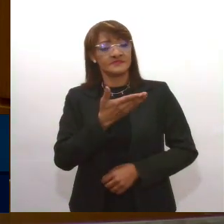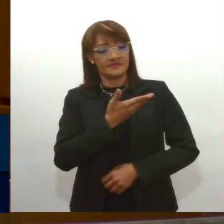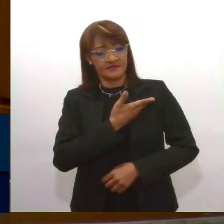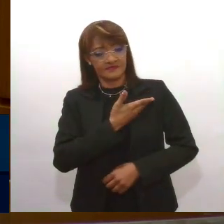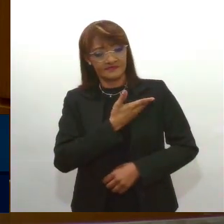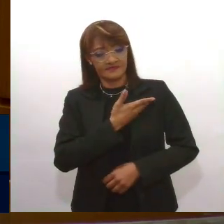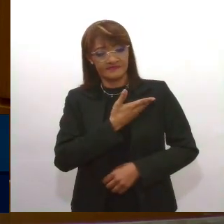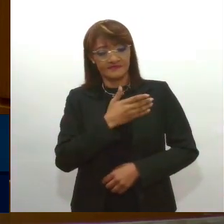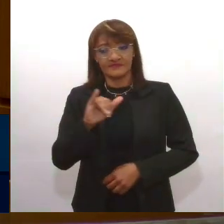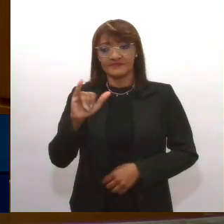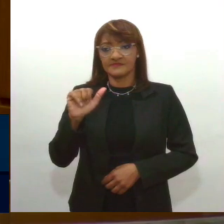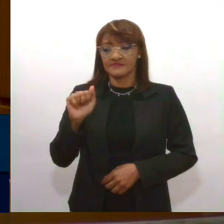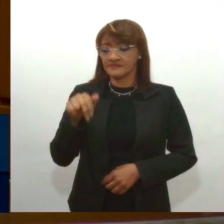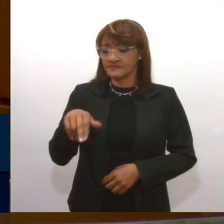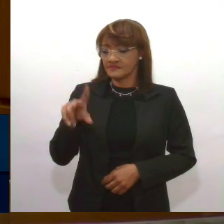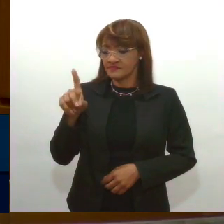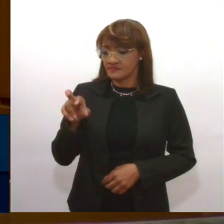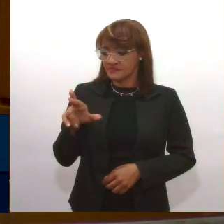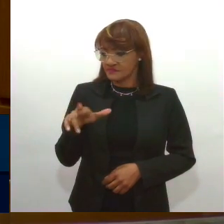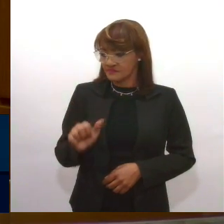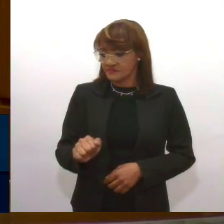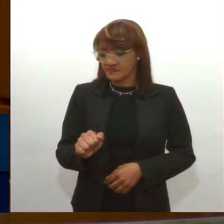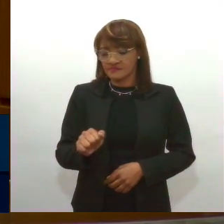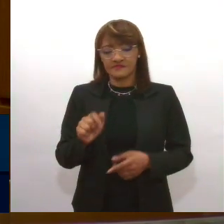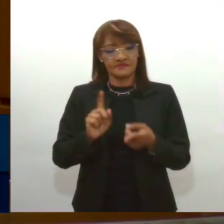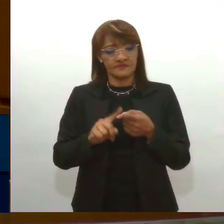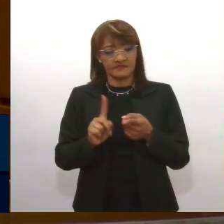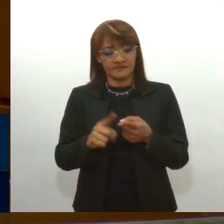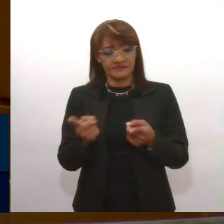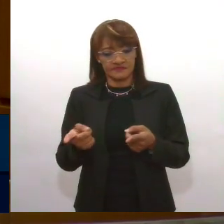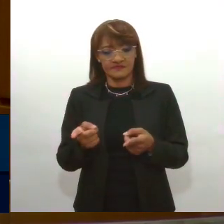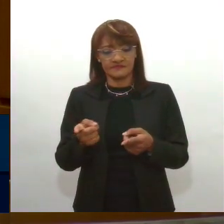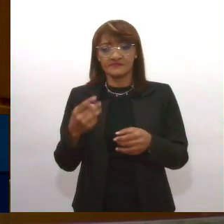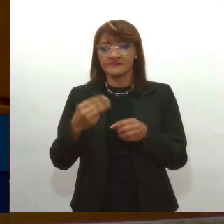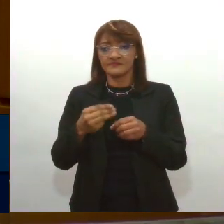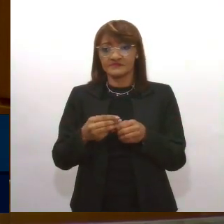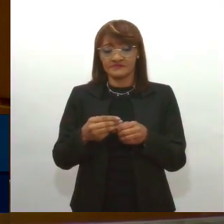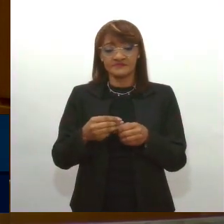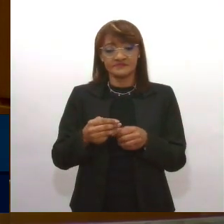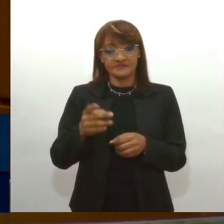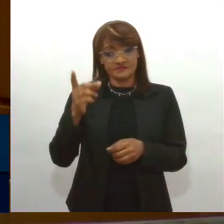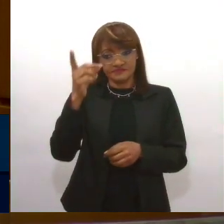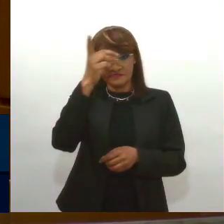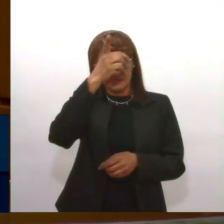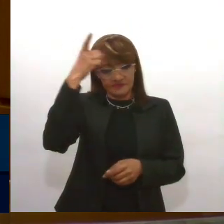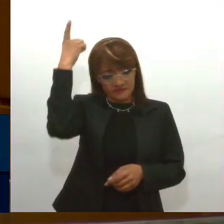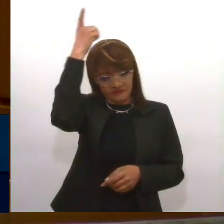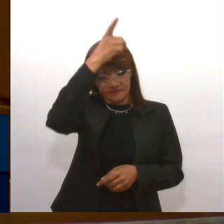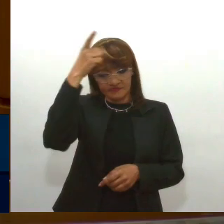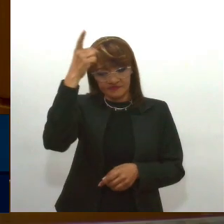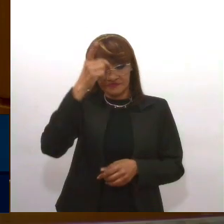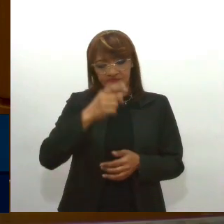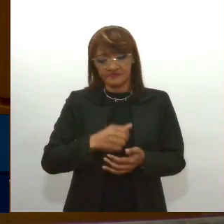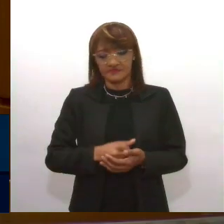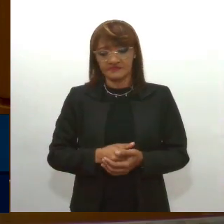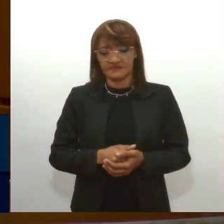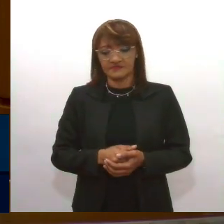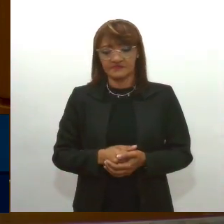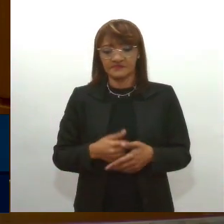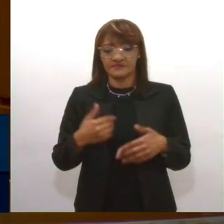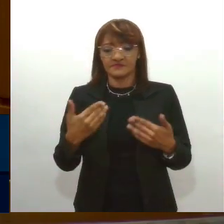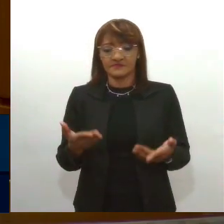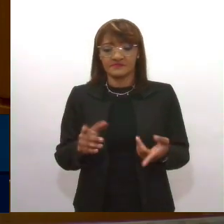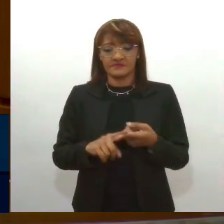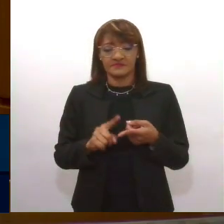Hélio da Cruz eleitos em Nossa Senhora das Dores inclusive destacar aqui deputada linda que no dia de ontem veio